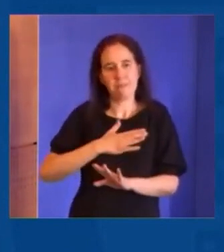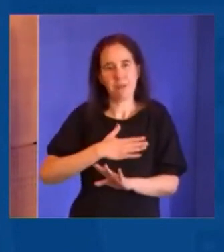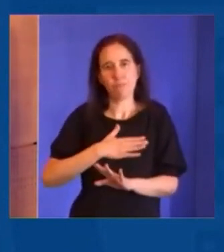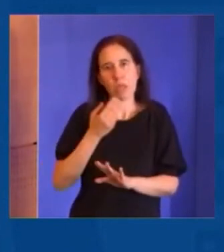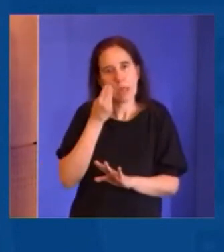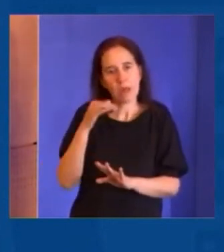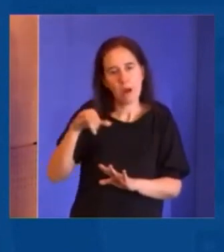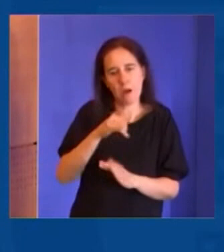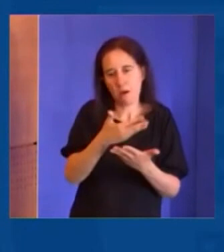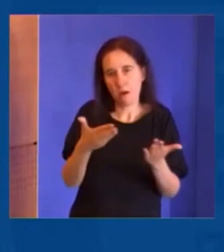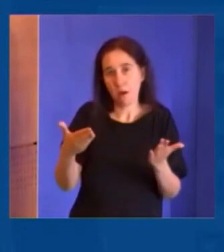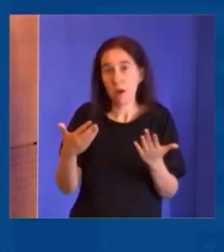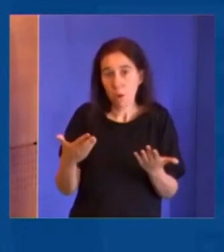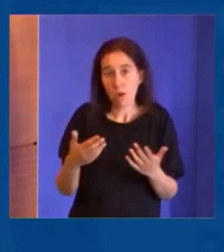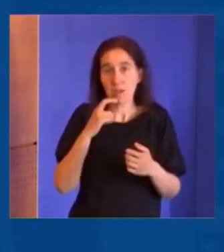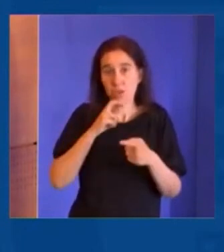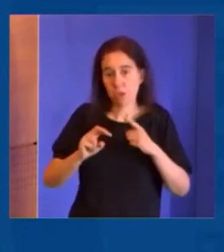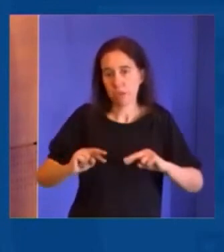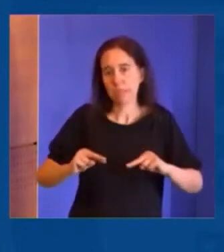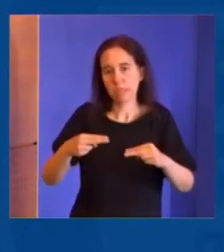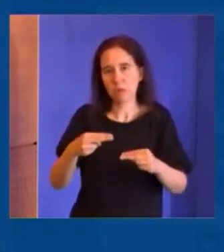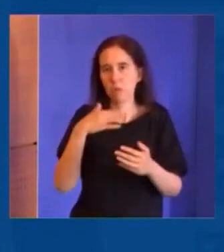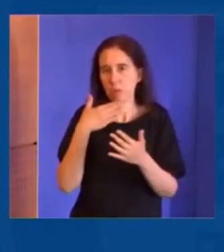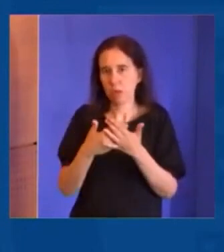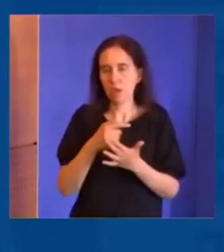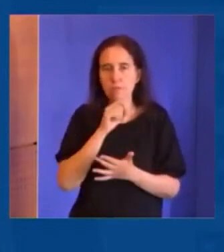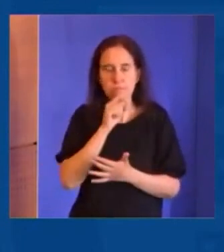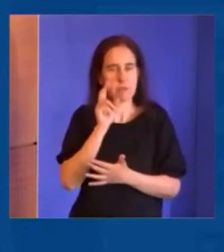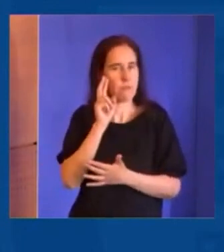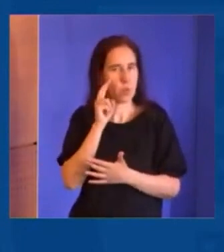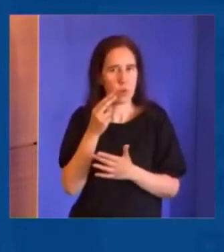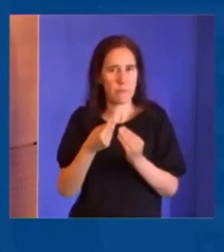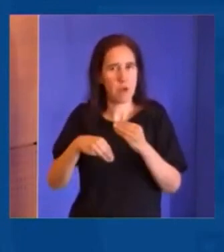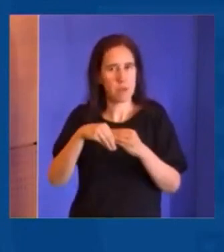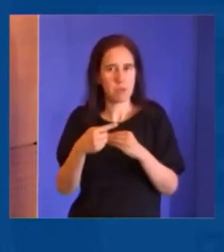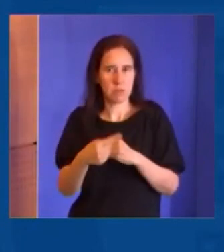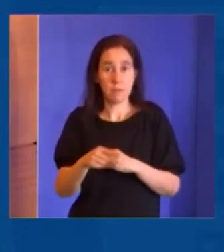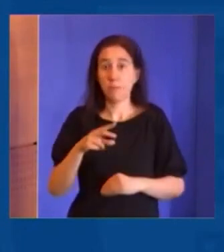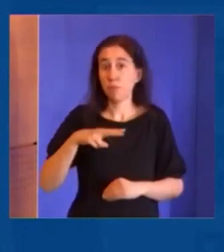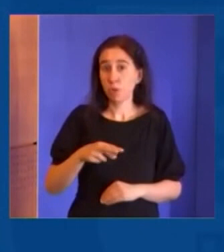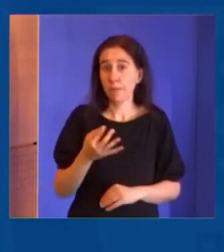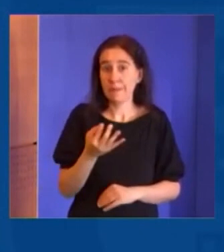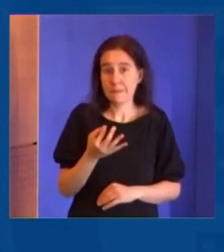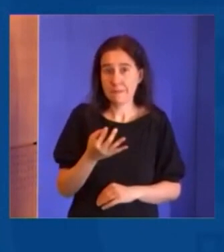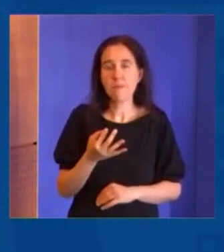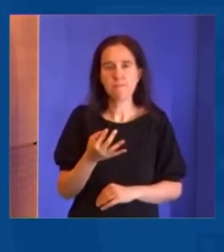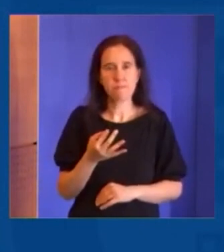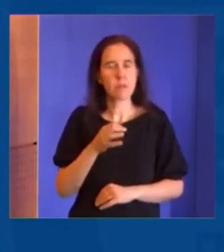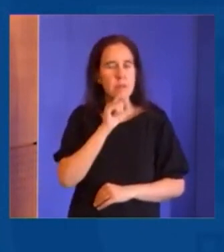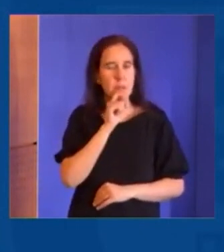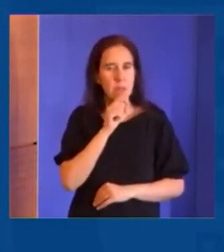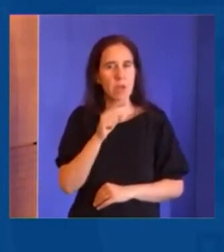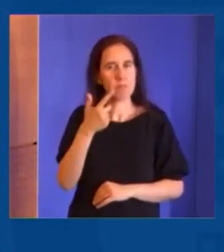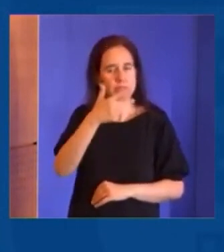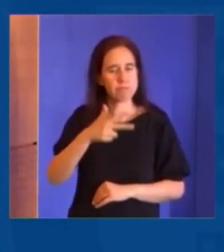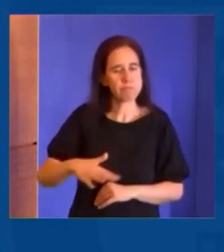puramente aeronáutica. No contexto da transição energética, isso representa um potencial de valorização acrescida. Portugal tem, de facto, um grande potencial em